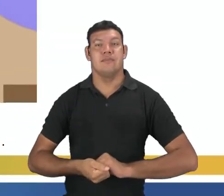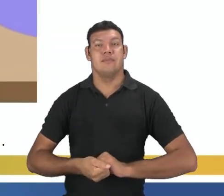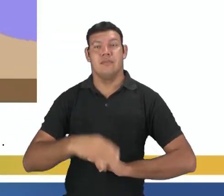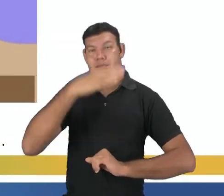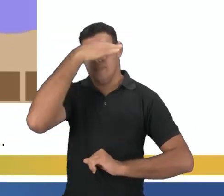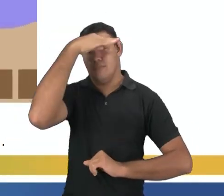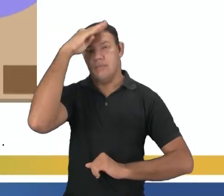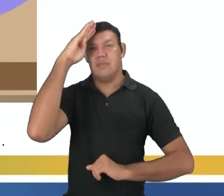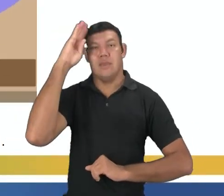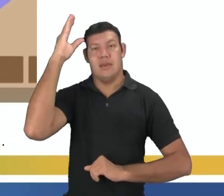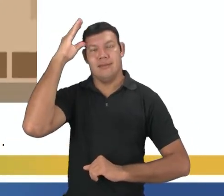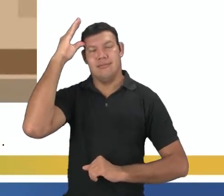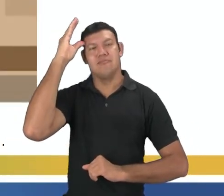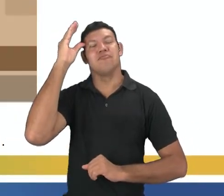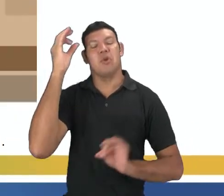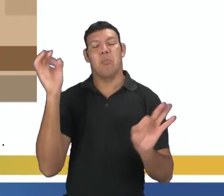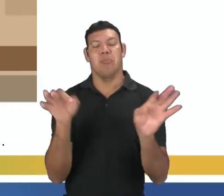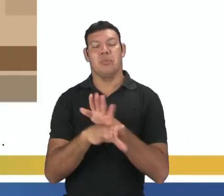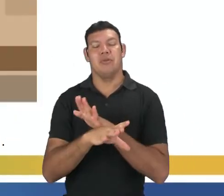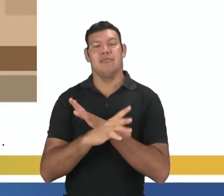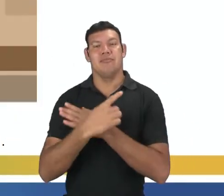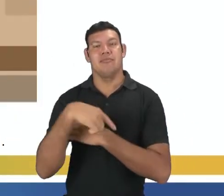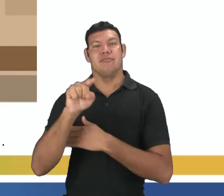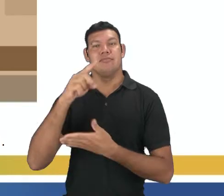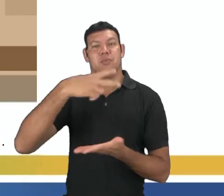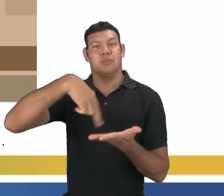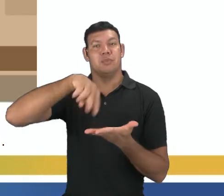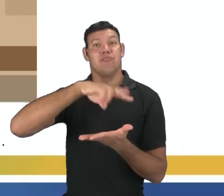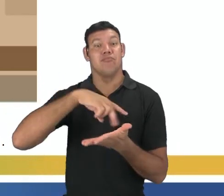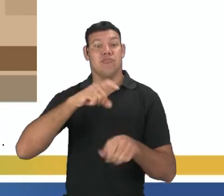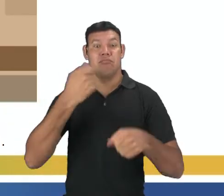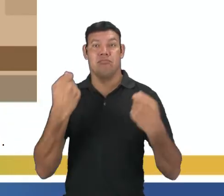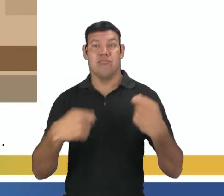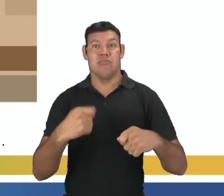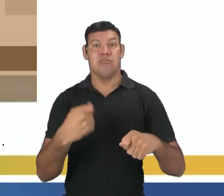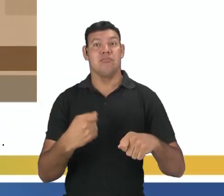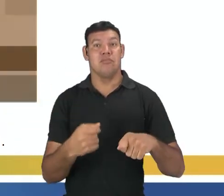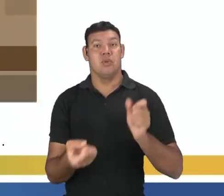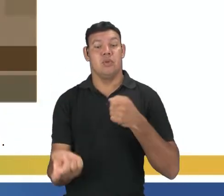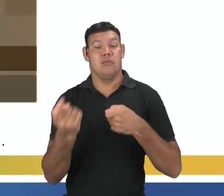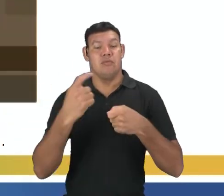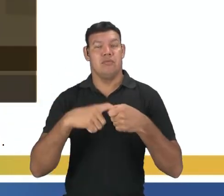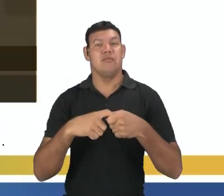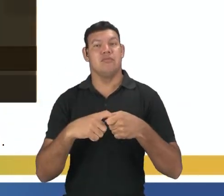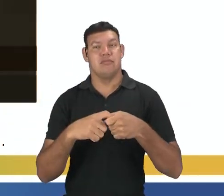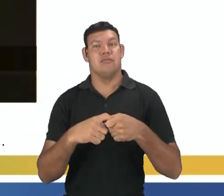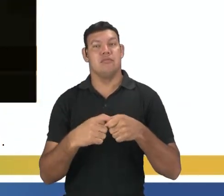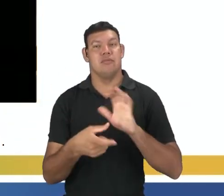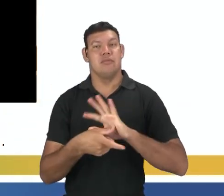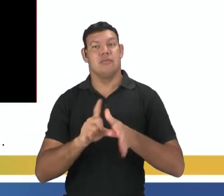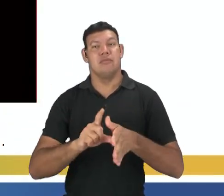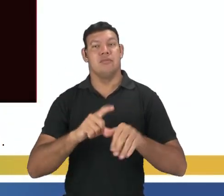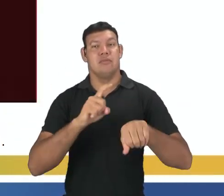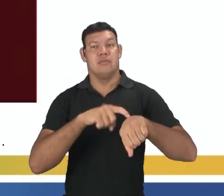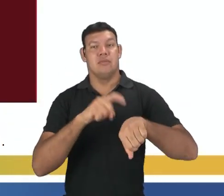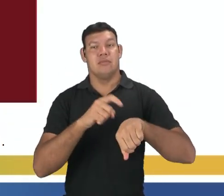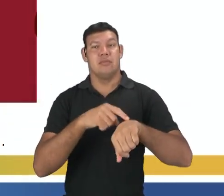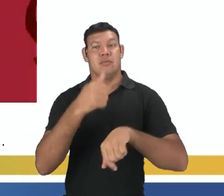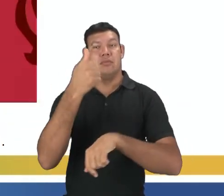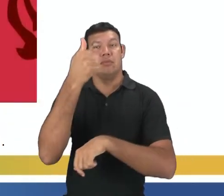Cinderela estava pronta para ir ao baile, mas deveria voltar para casa antes da meia-noite.